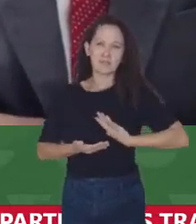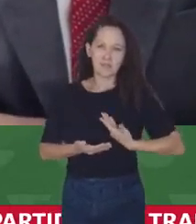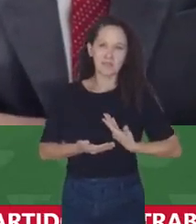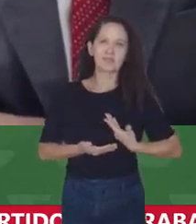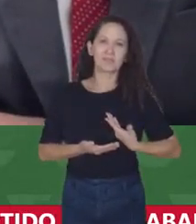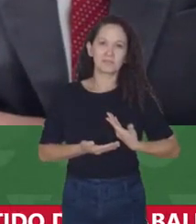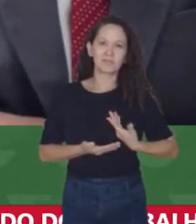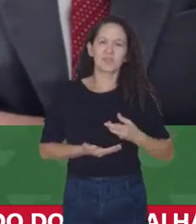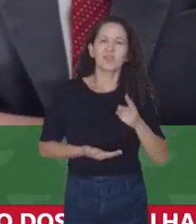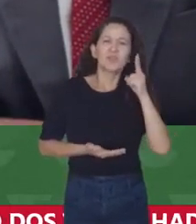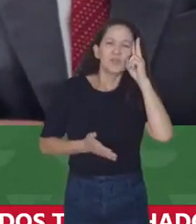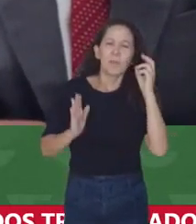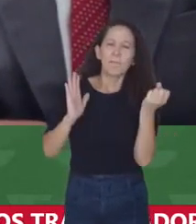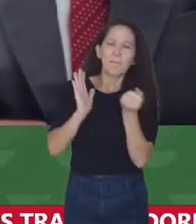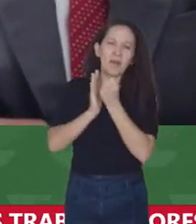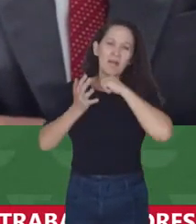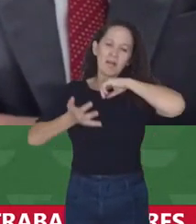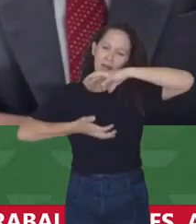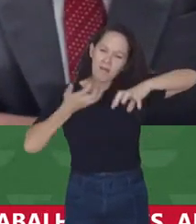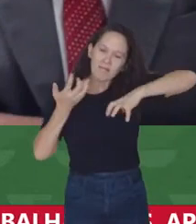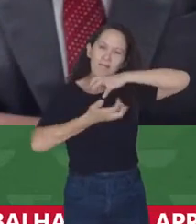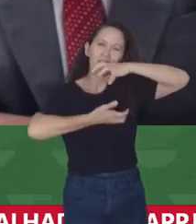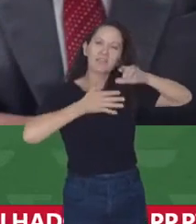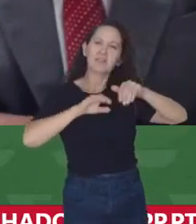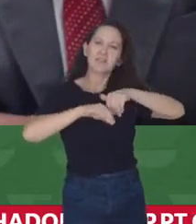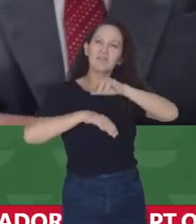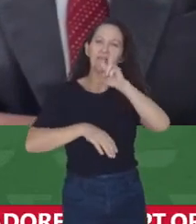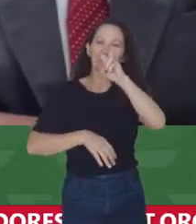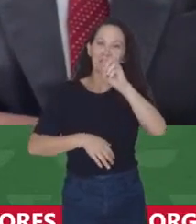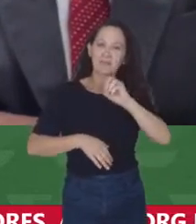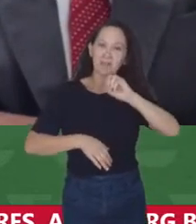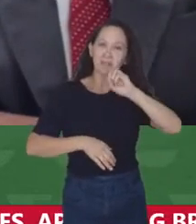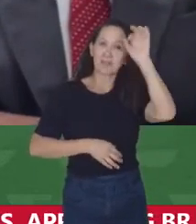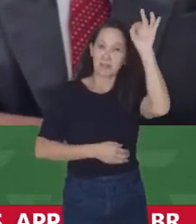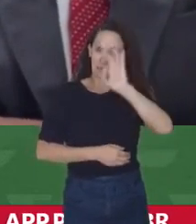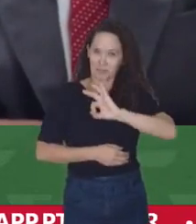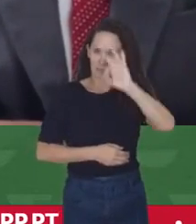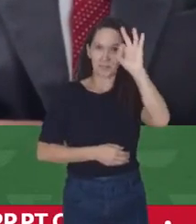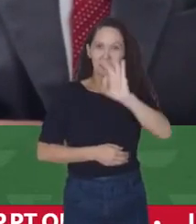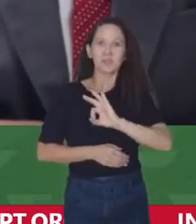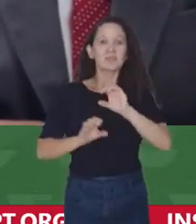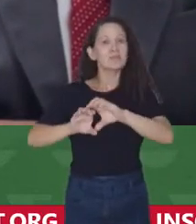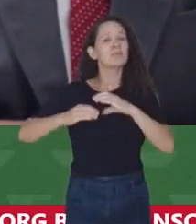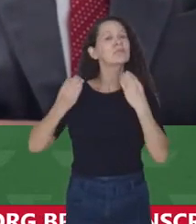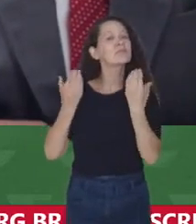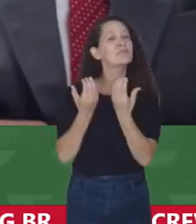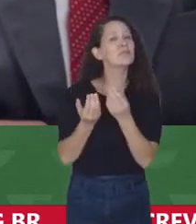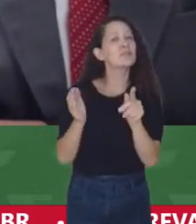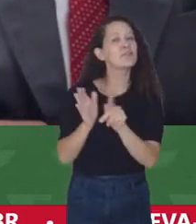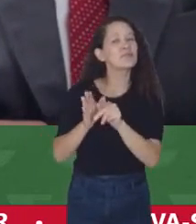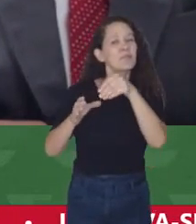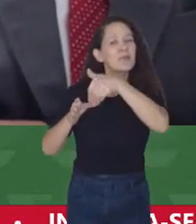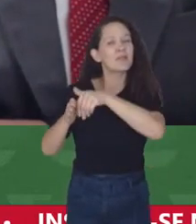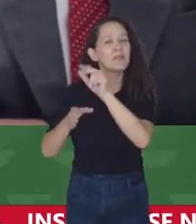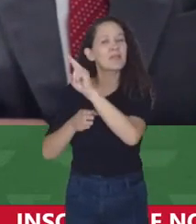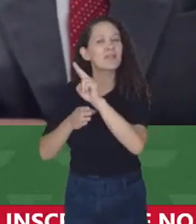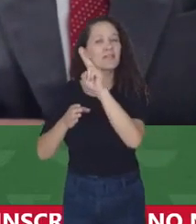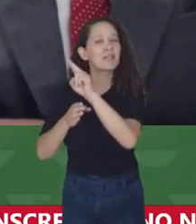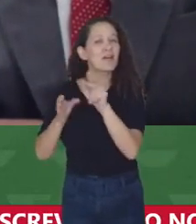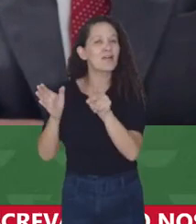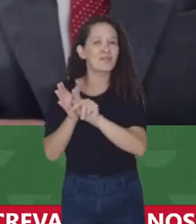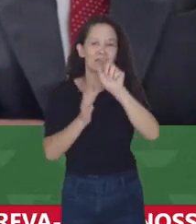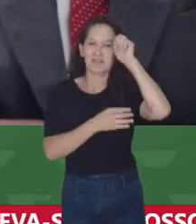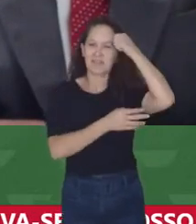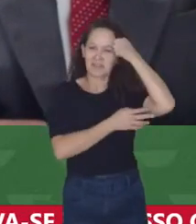Fato histórico, revolucionário, mais de 50% da comunidade nas universidades públicas são